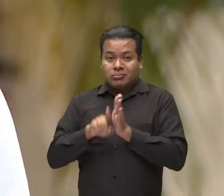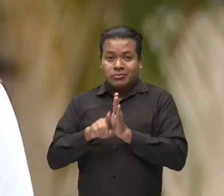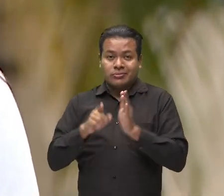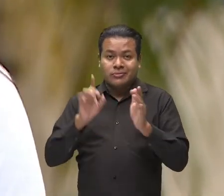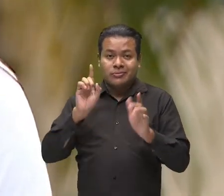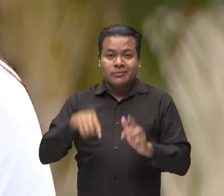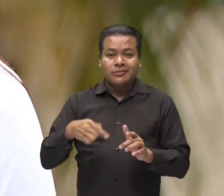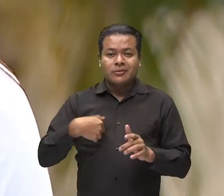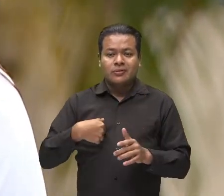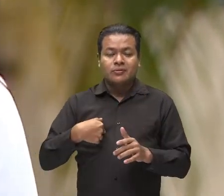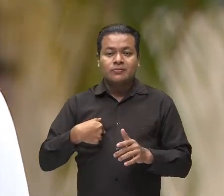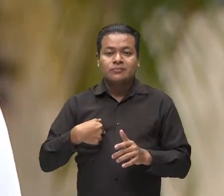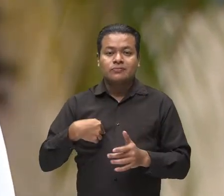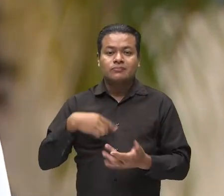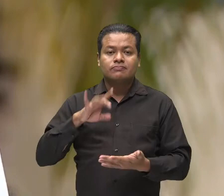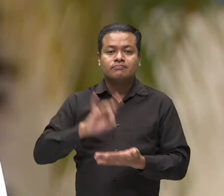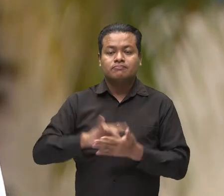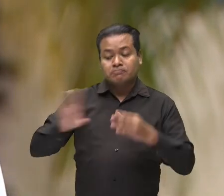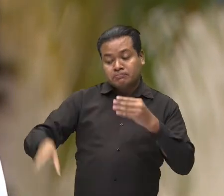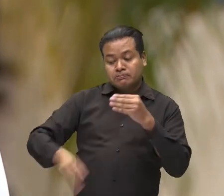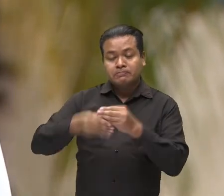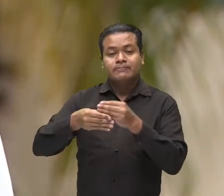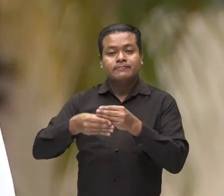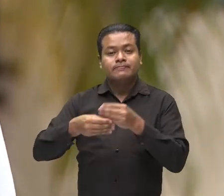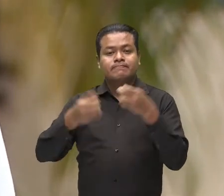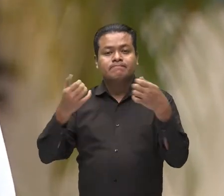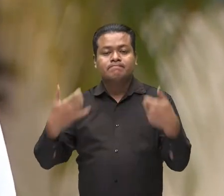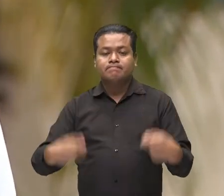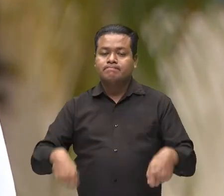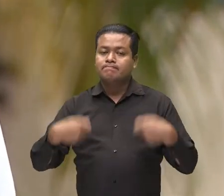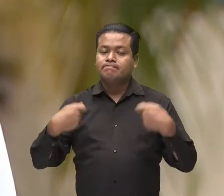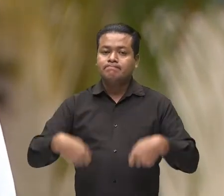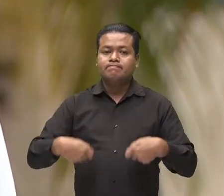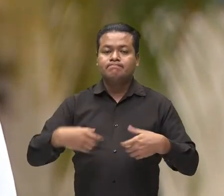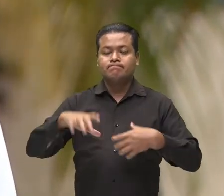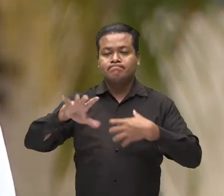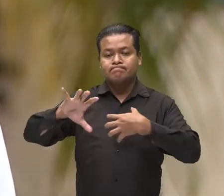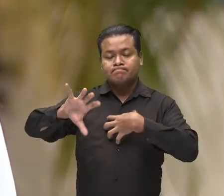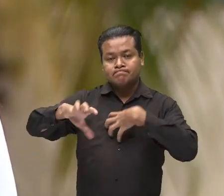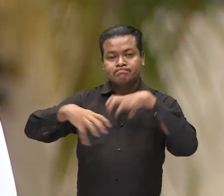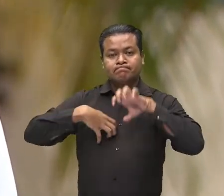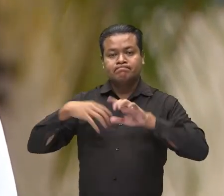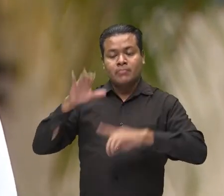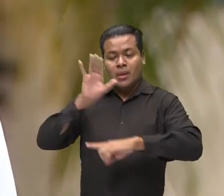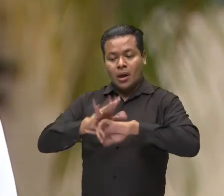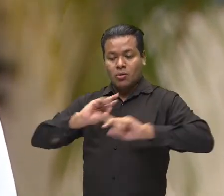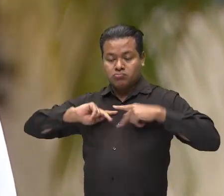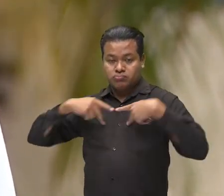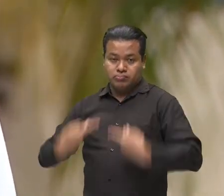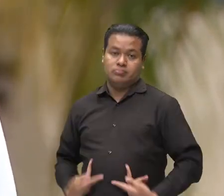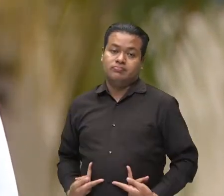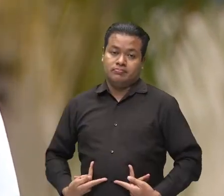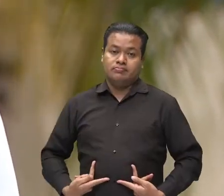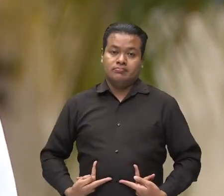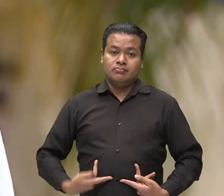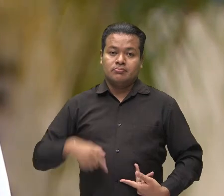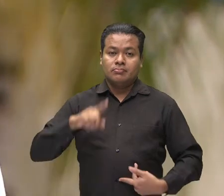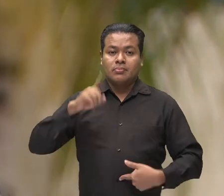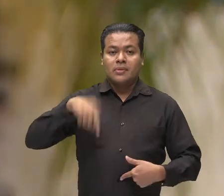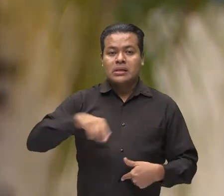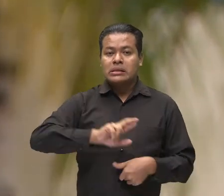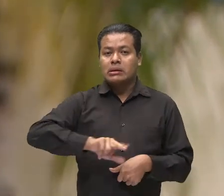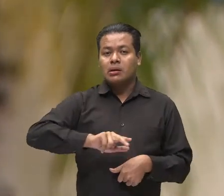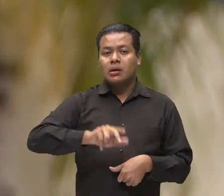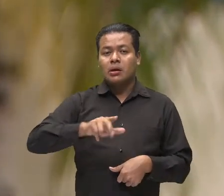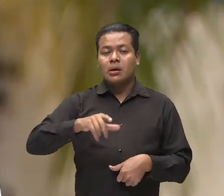vou complementar falando que deve haver ajuda humanitária, no caráter humanitário. Porque se não houver,